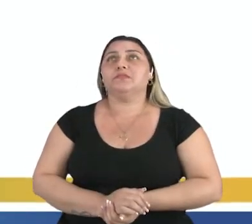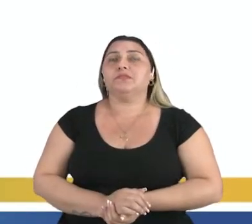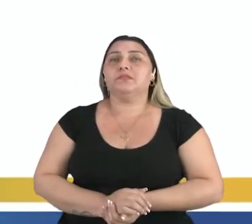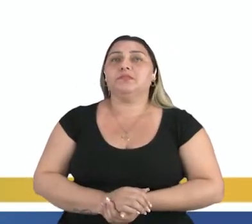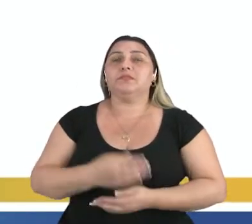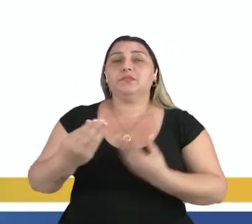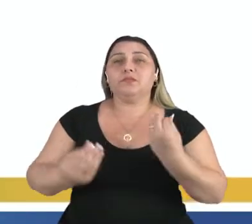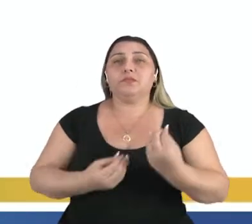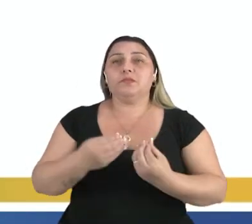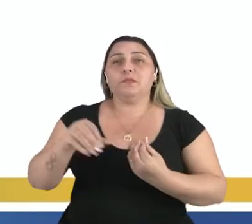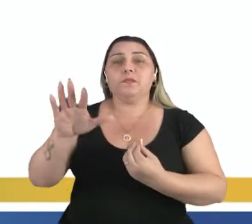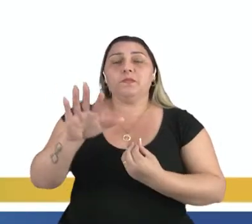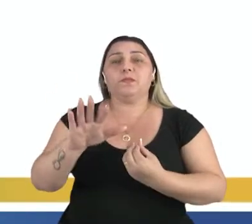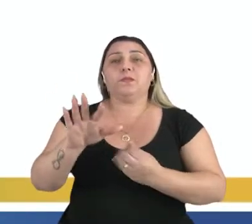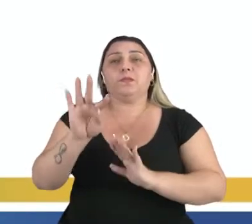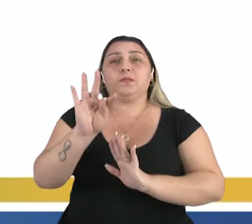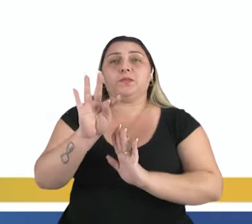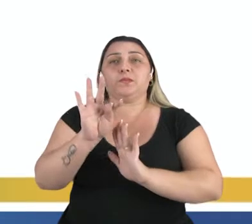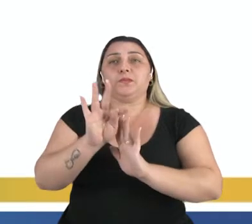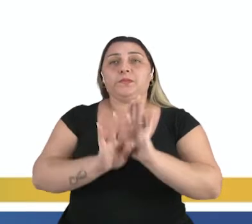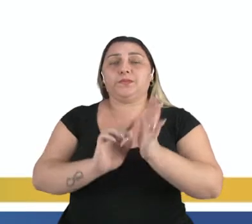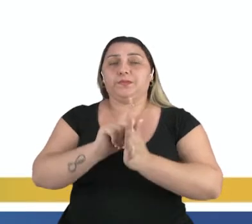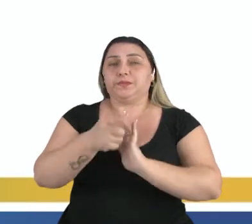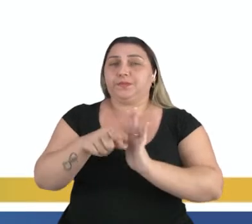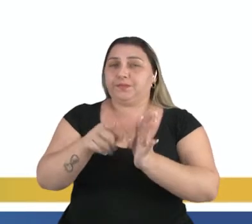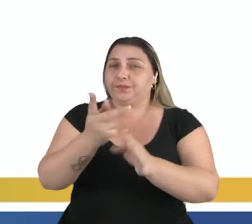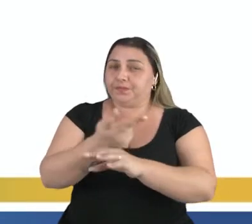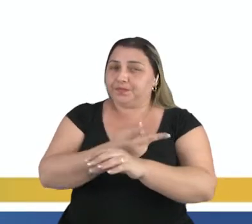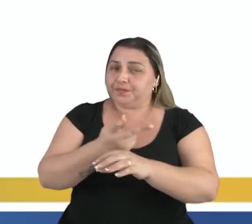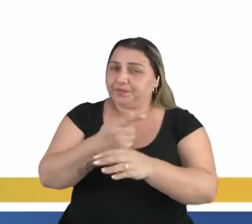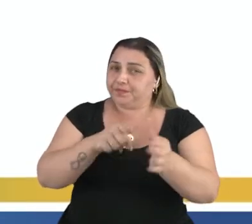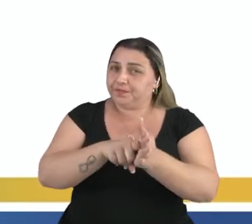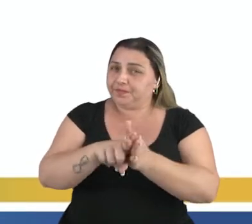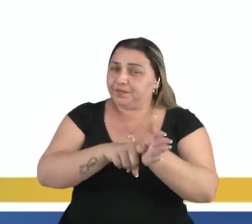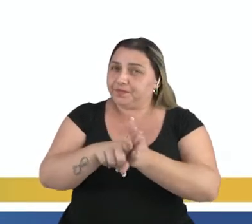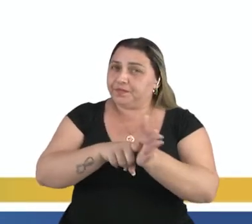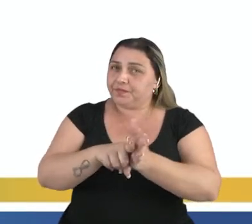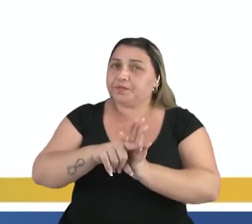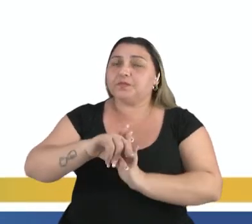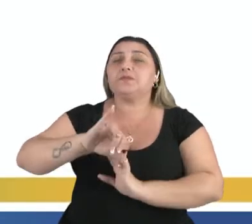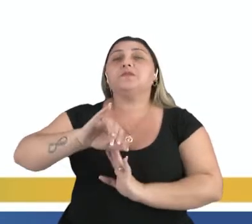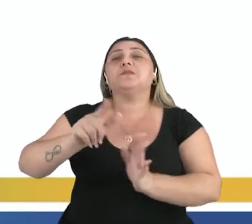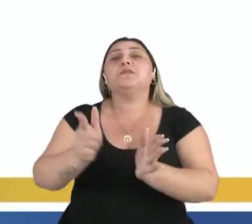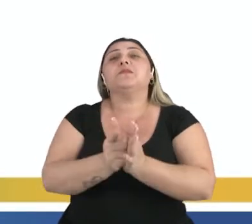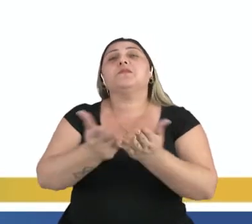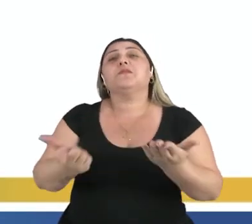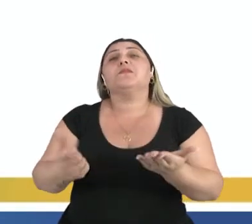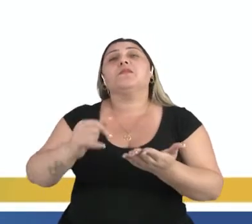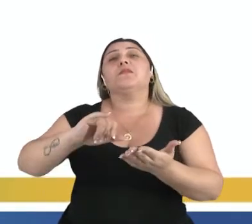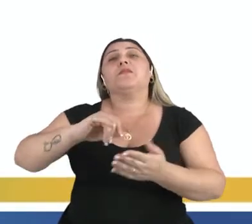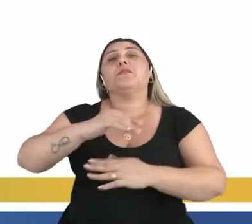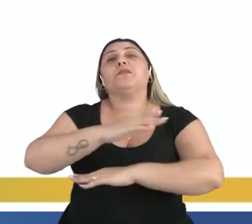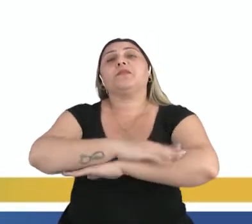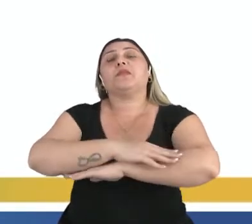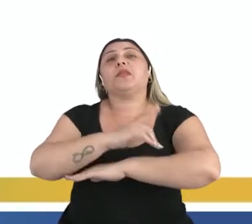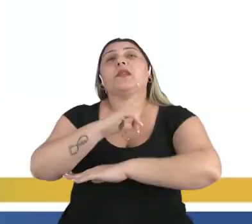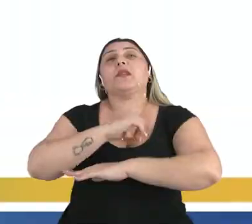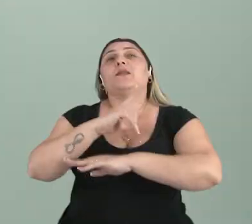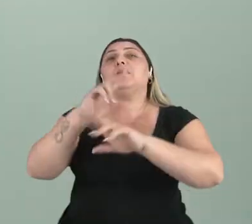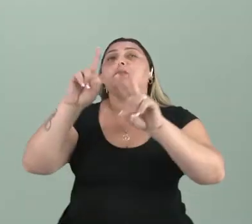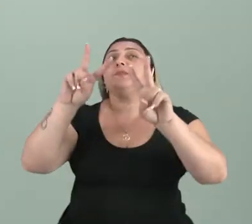menções como gênero textual. Se você pesquisar, ele vai estar lá, gênero jornalístico, mas ele vai ter